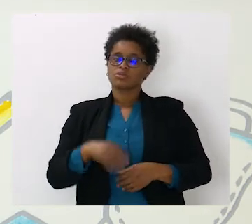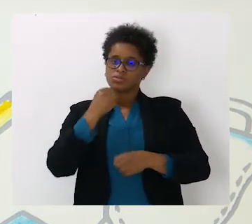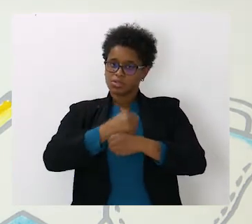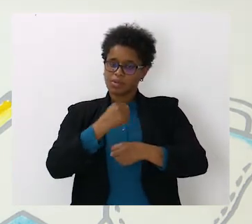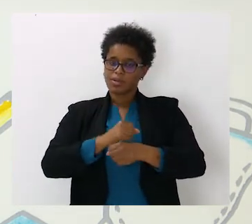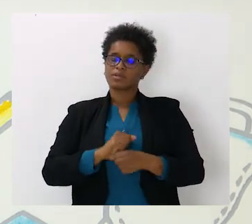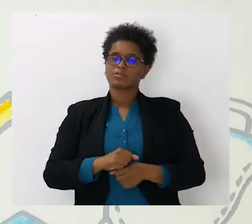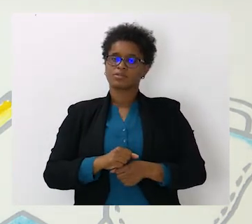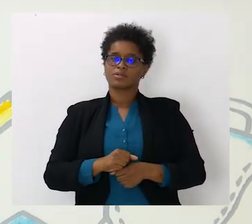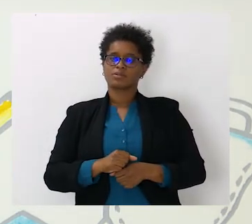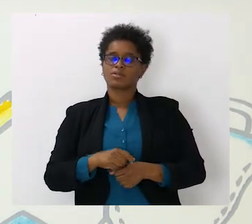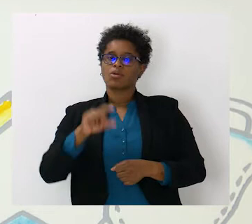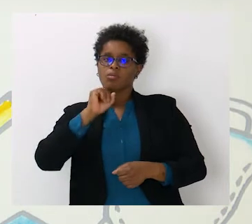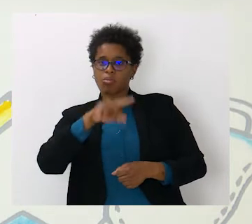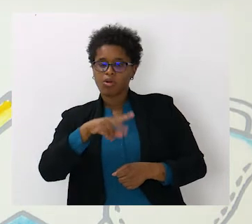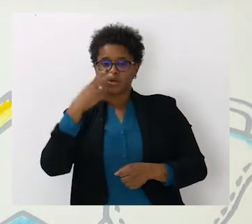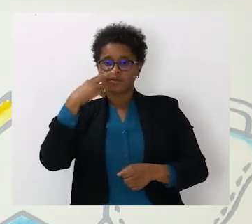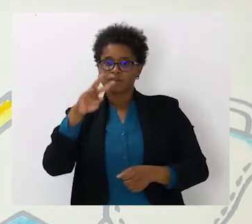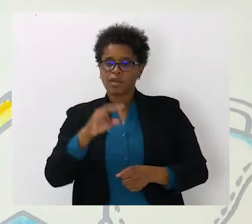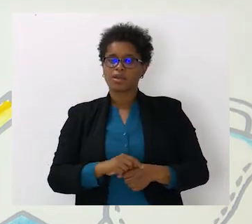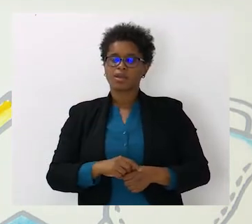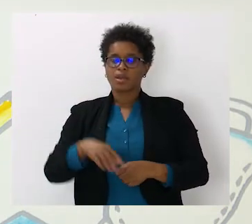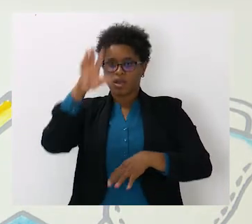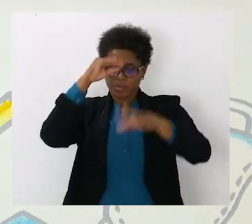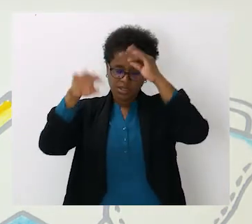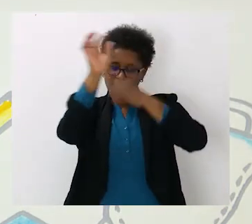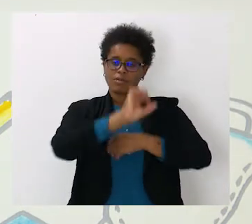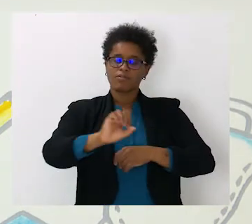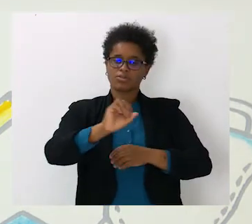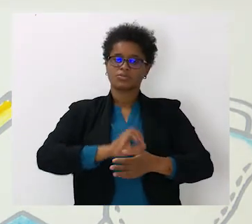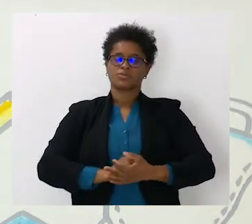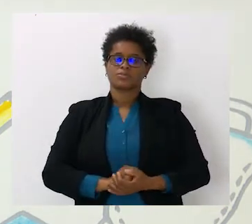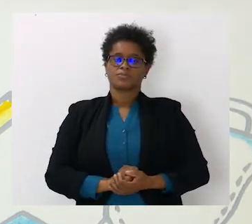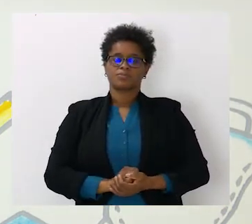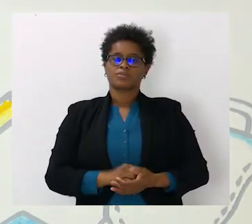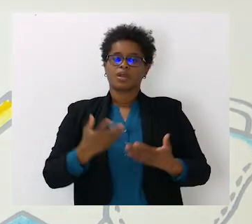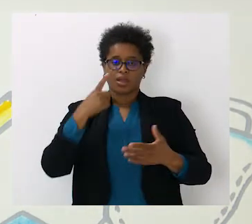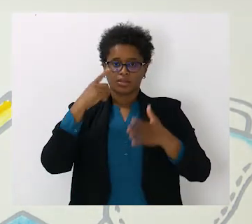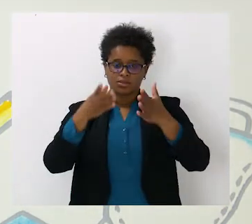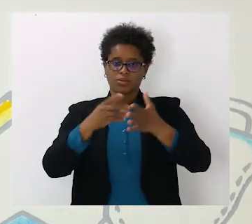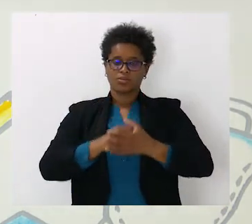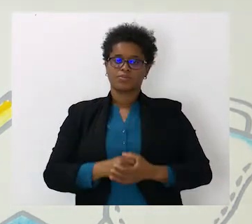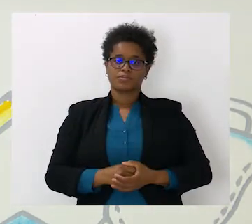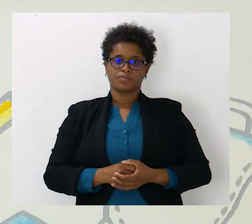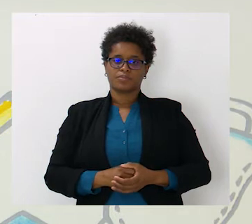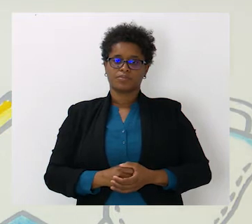com exercícios onde podem verificar as vossas aprendizagens. Portanto,